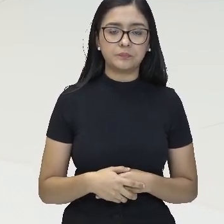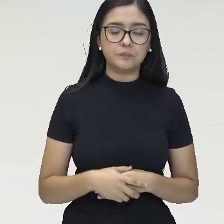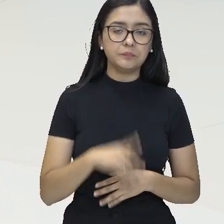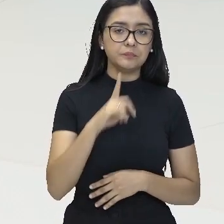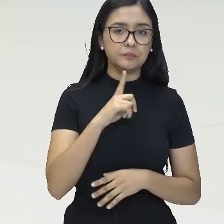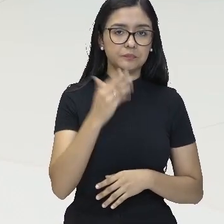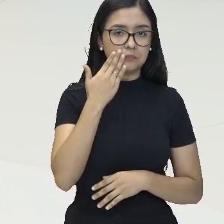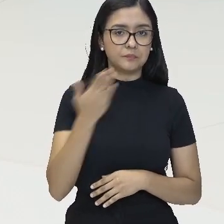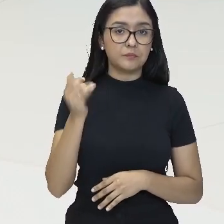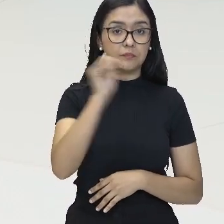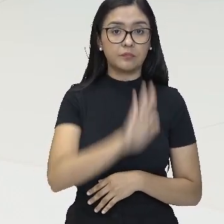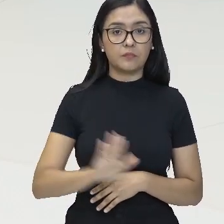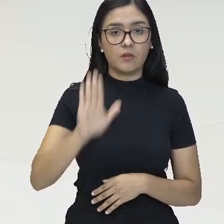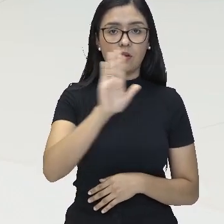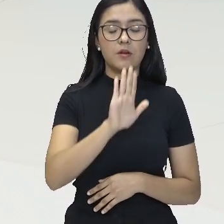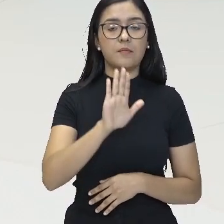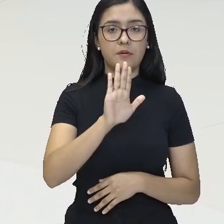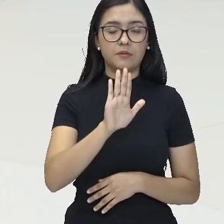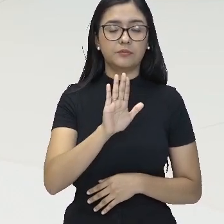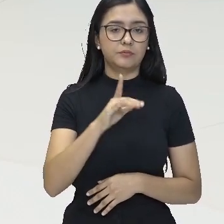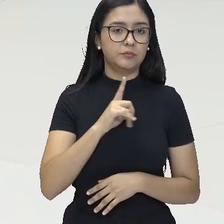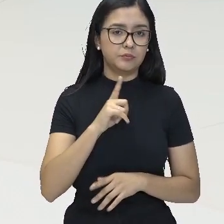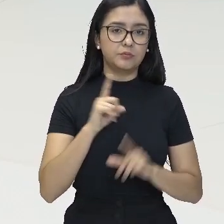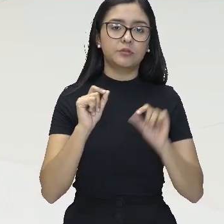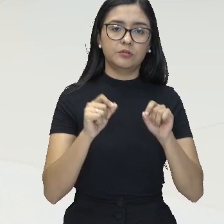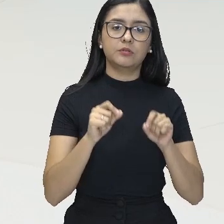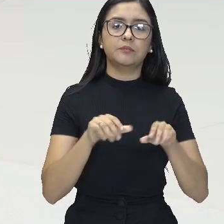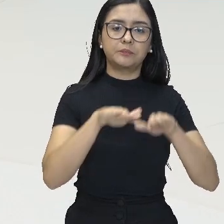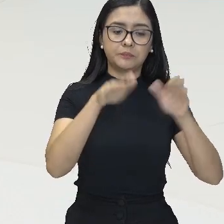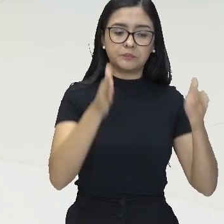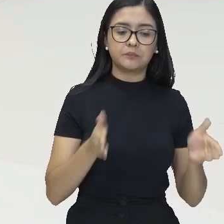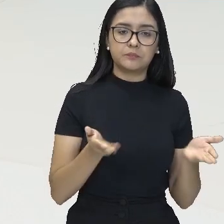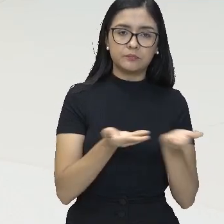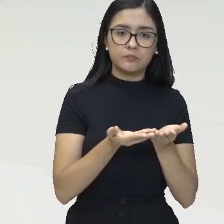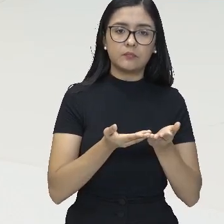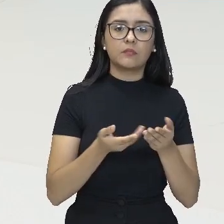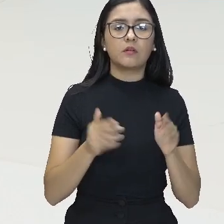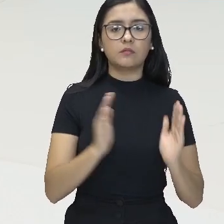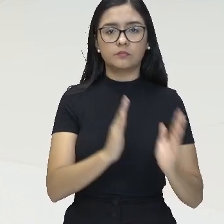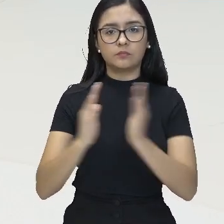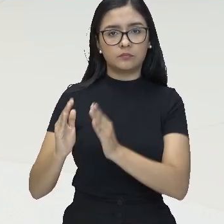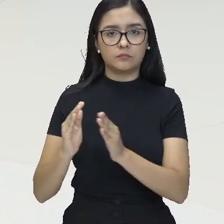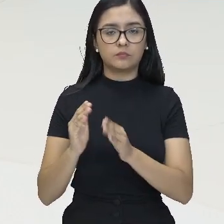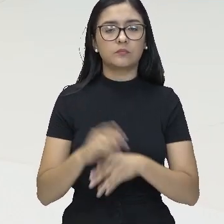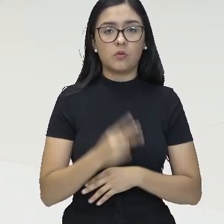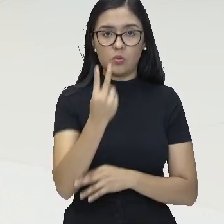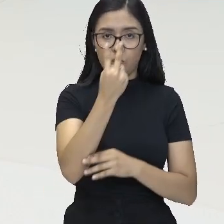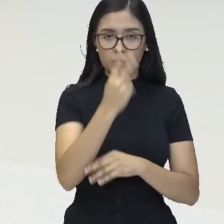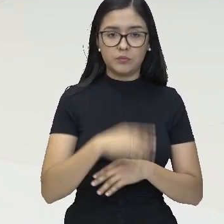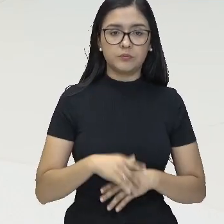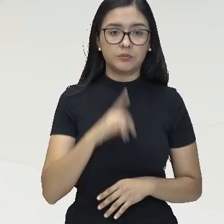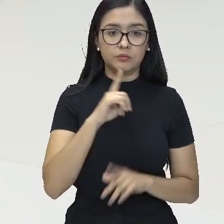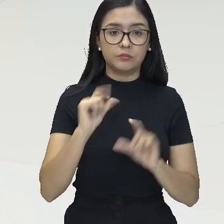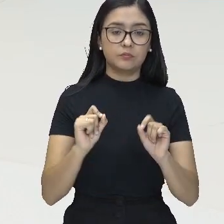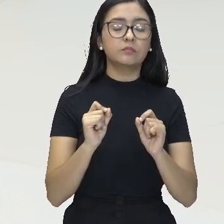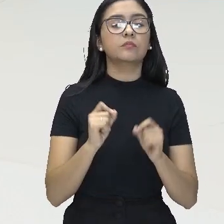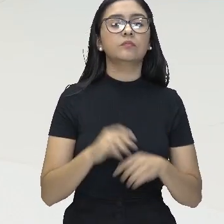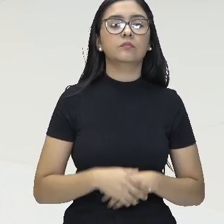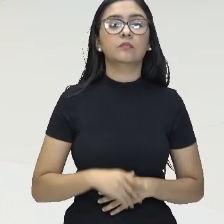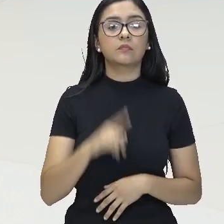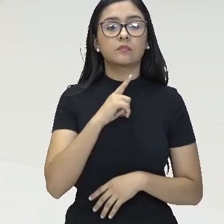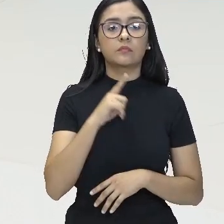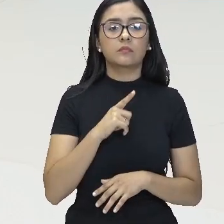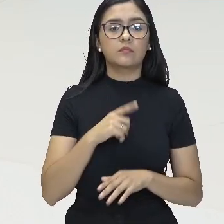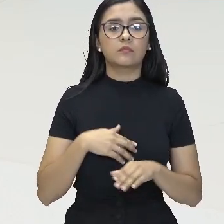Temos aí uma imagem. Eu tenho uma caixa maravilhosa e outra caixa aí. Tem uma caixa que ganhei,